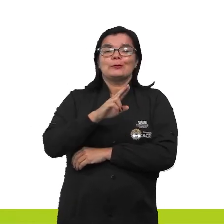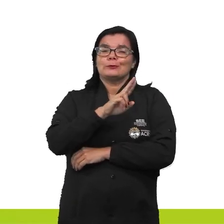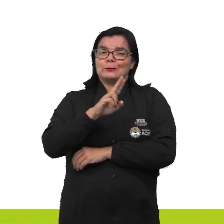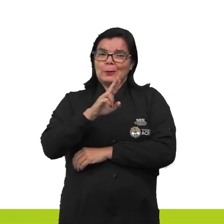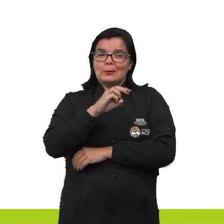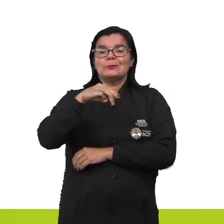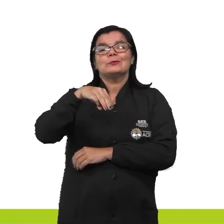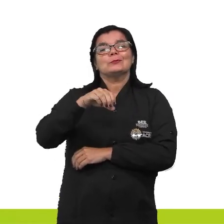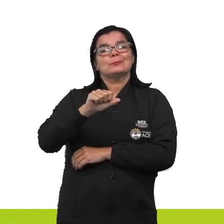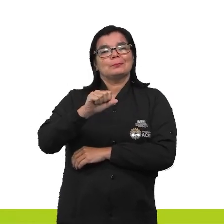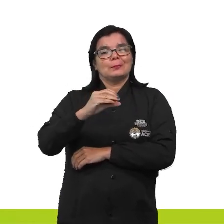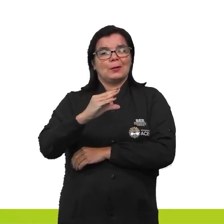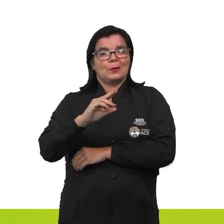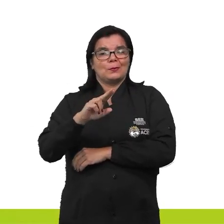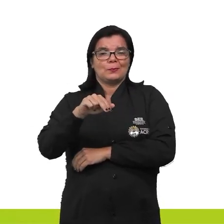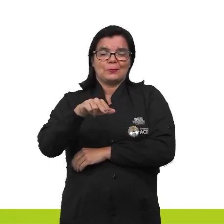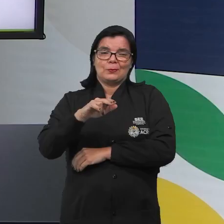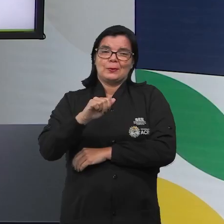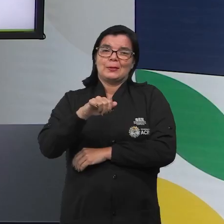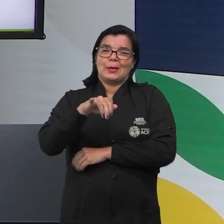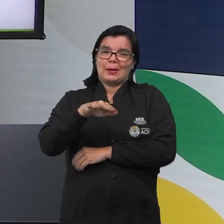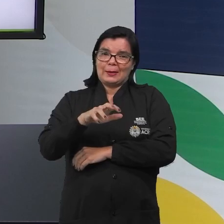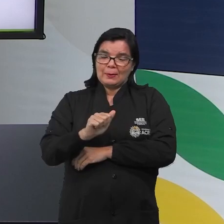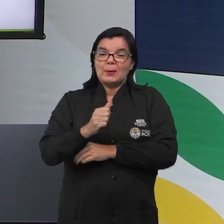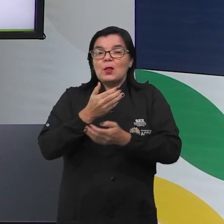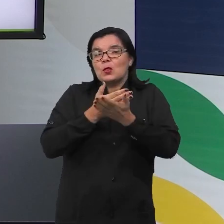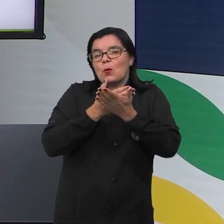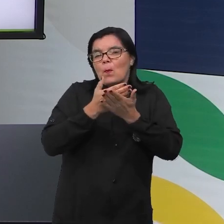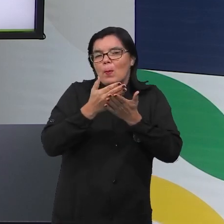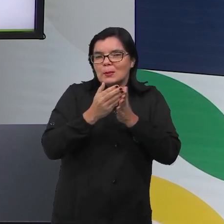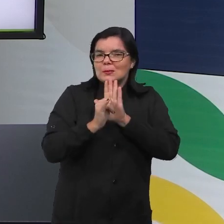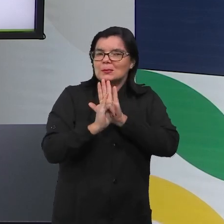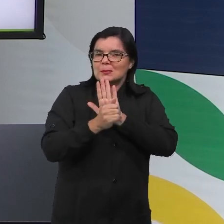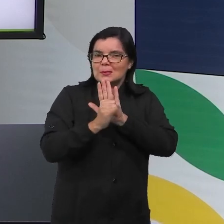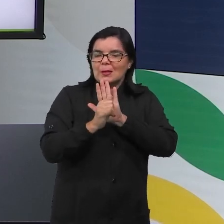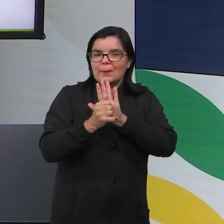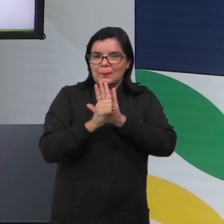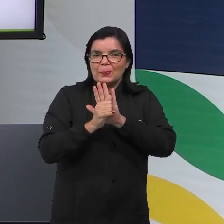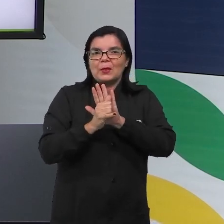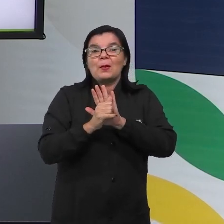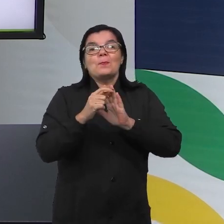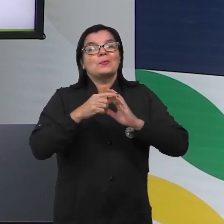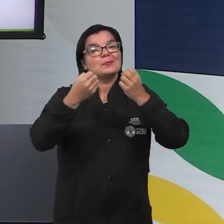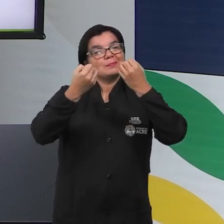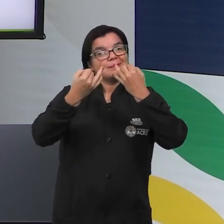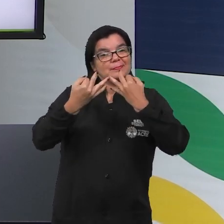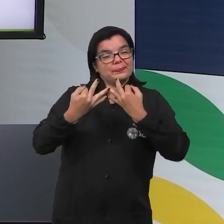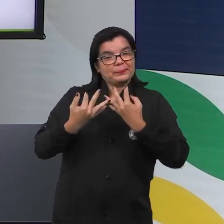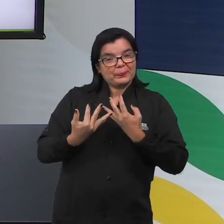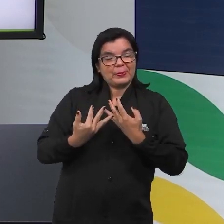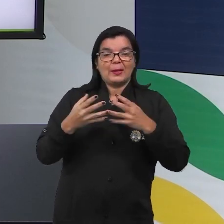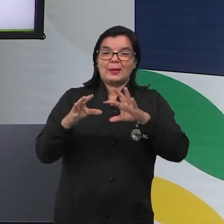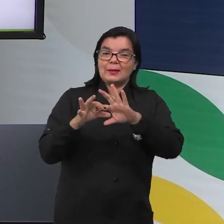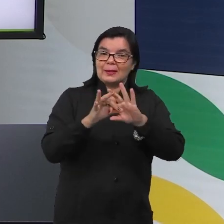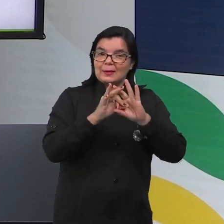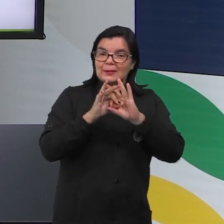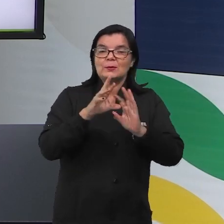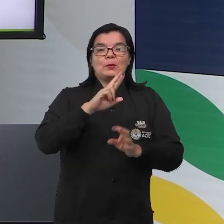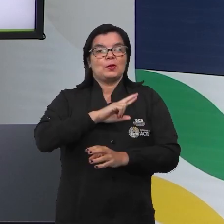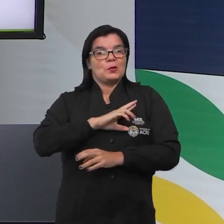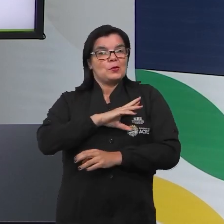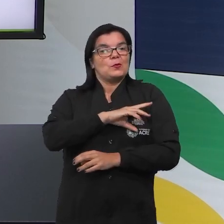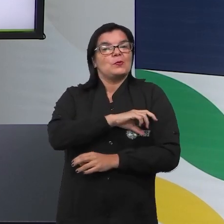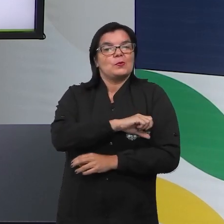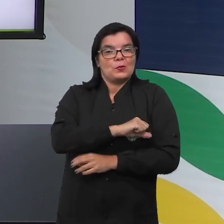é que chamaram de Macunaíma. Isso é logo no início da narrativa. Muito se fala aí dessa ligação entre o